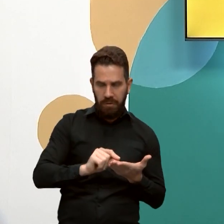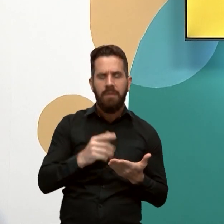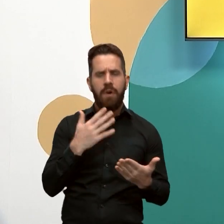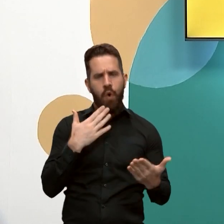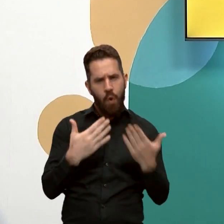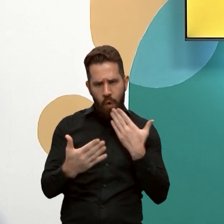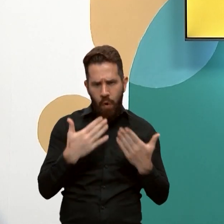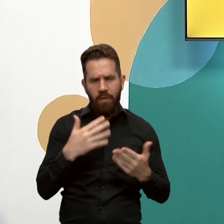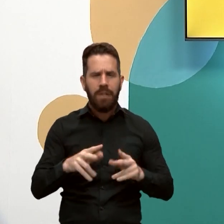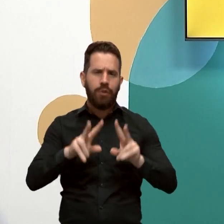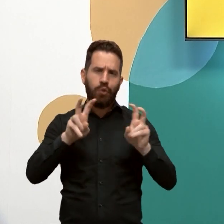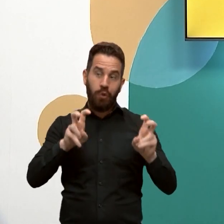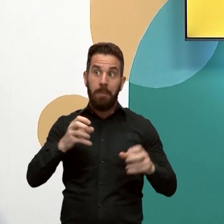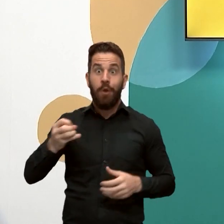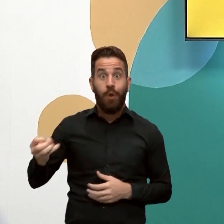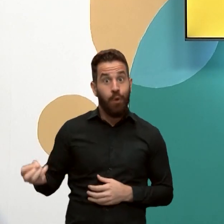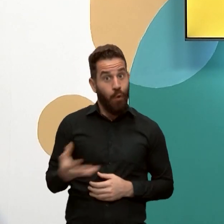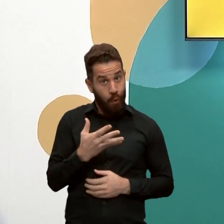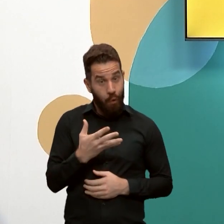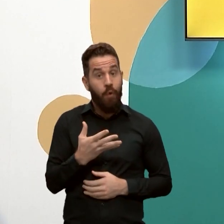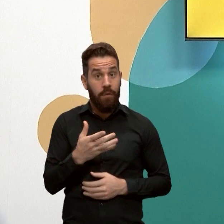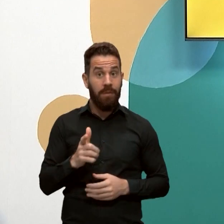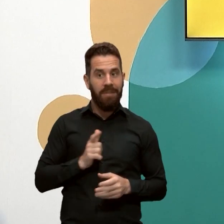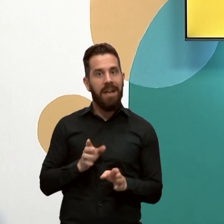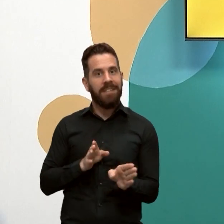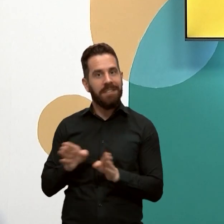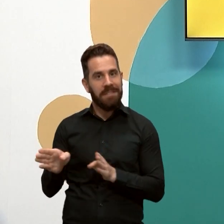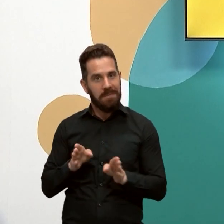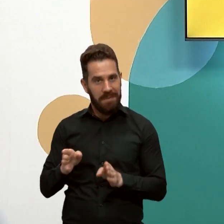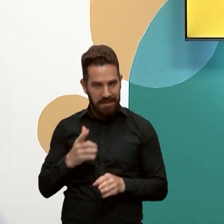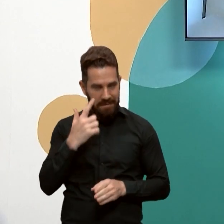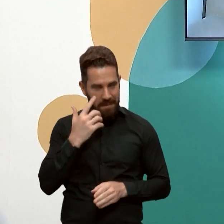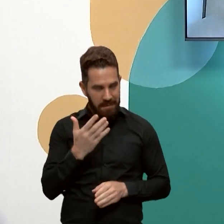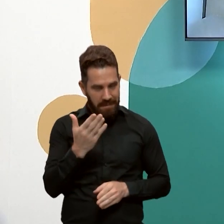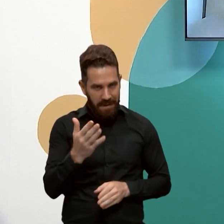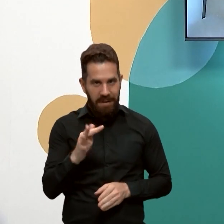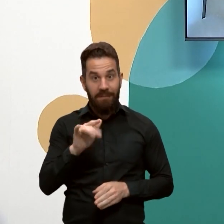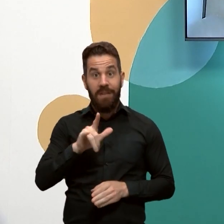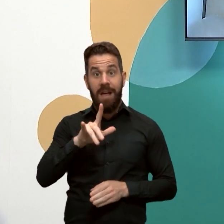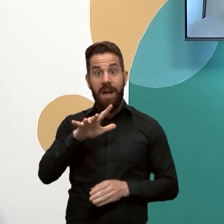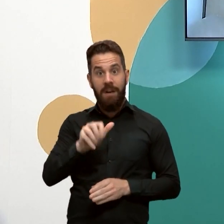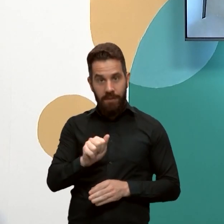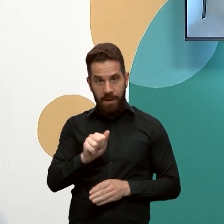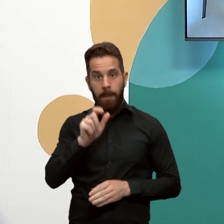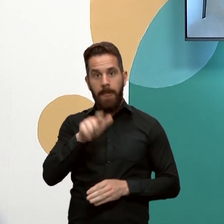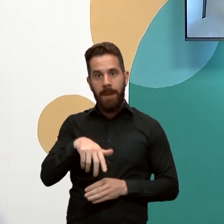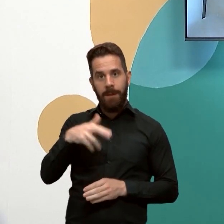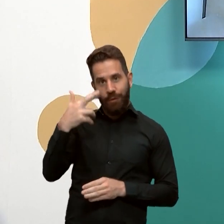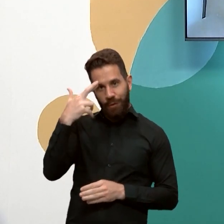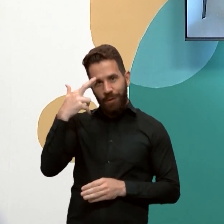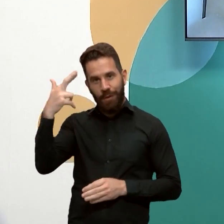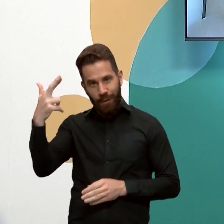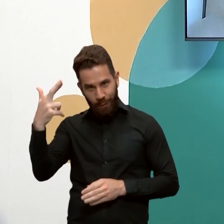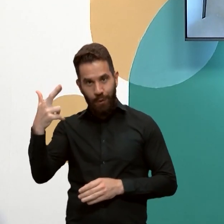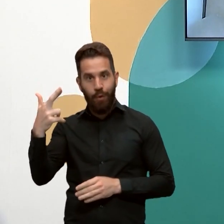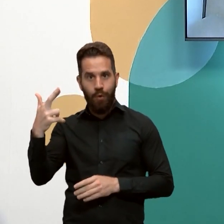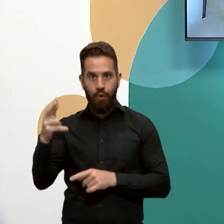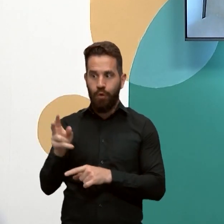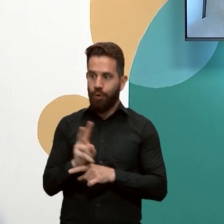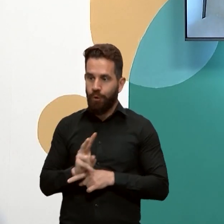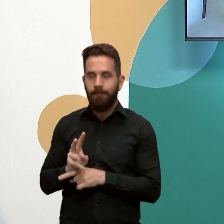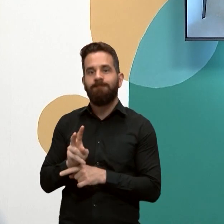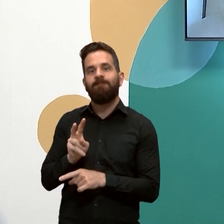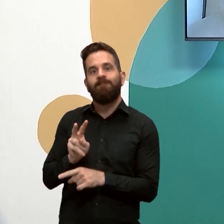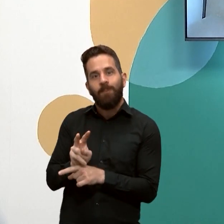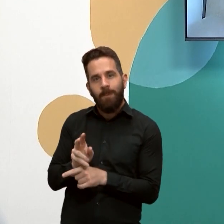novidade, esse recurso de acessibilidade com a Flávia Freire, que é editora-gerente da revista UFG. A Flávia se descreve